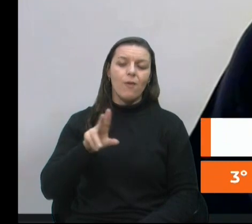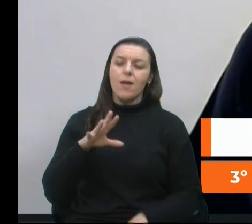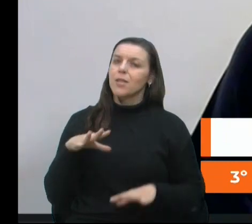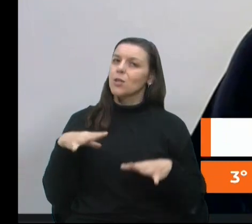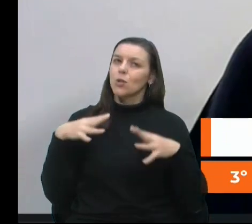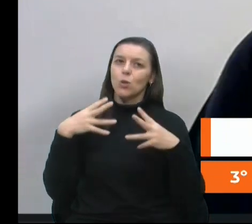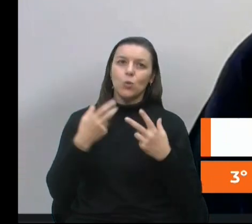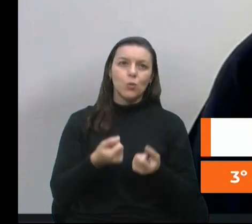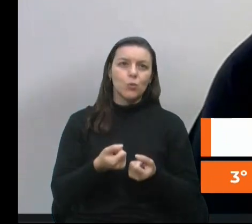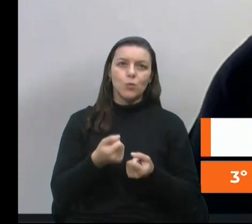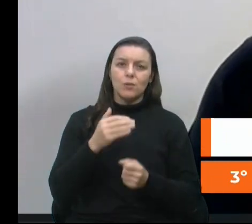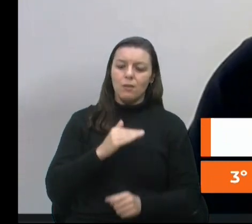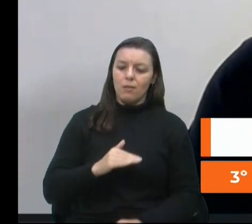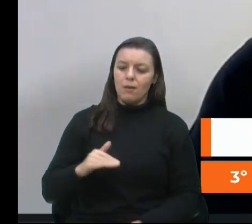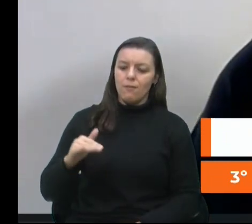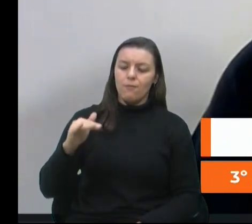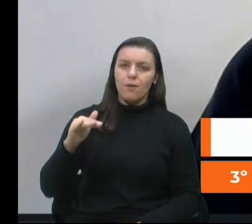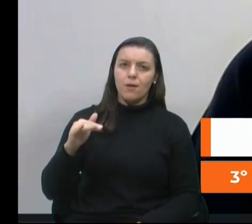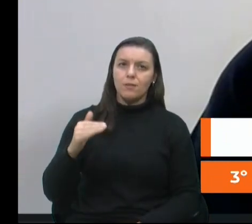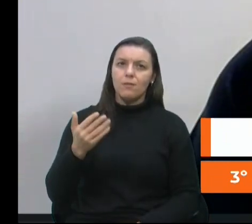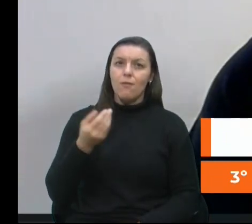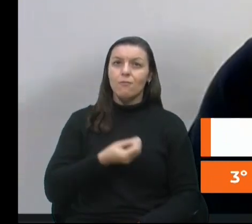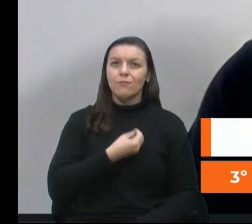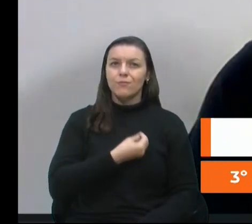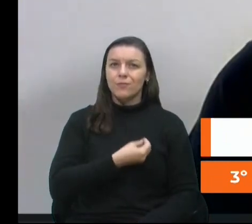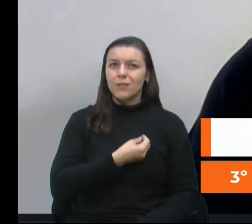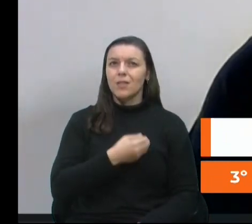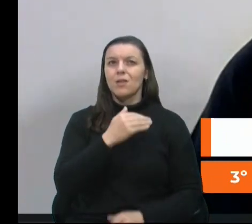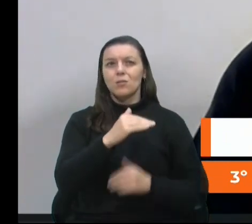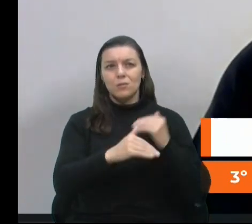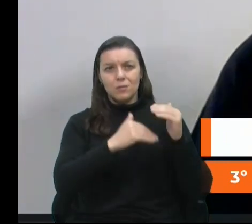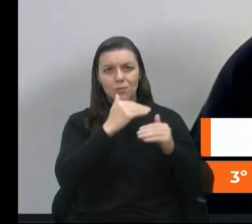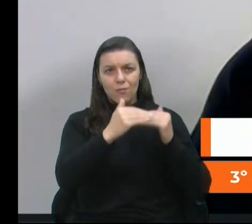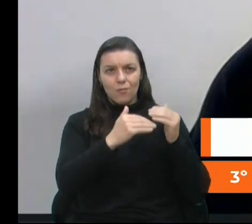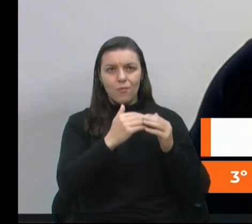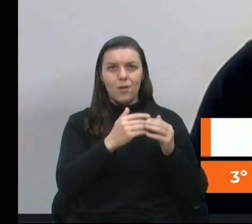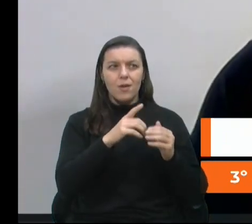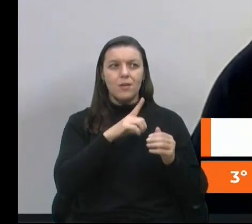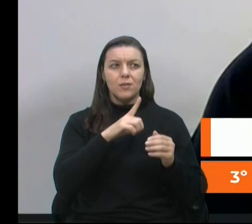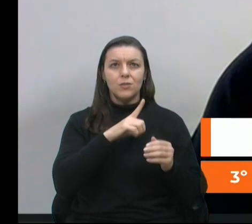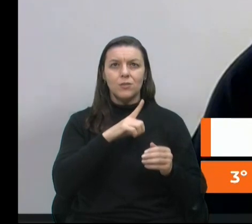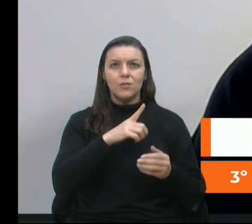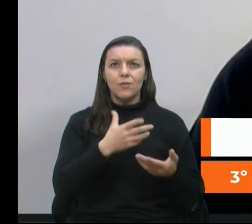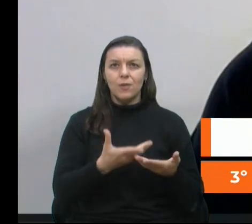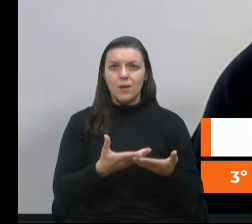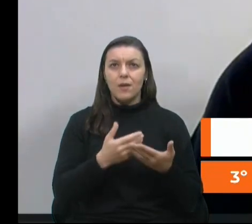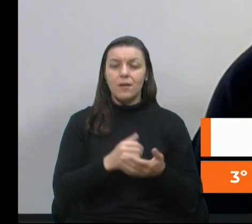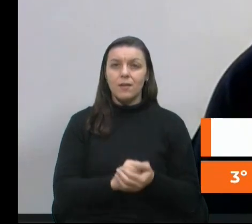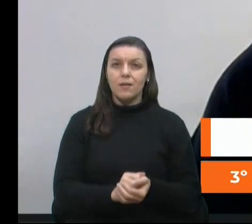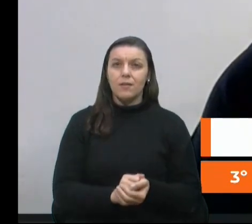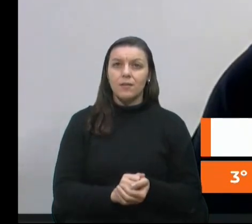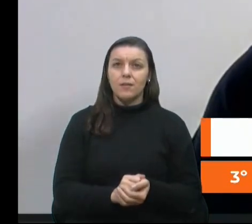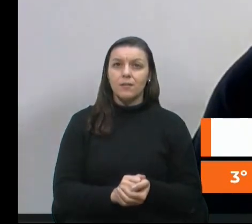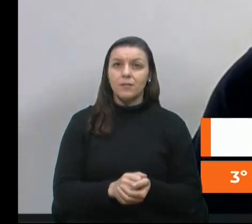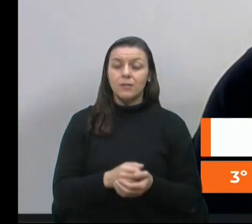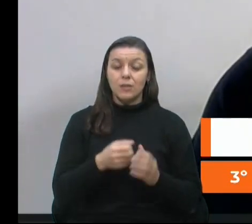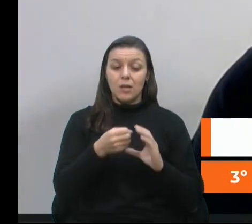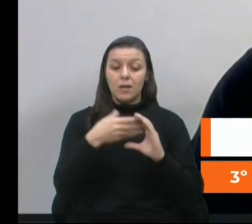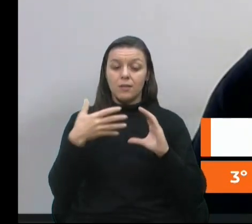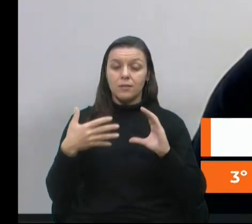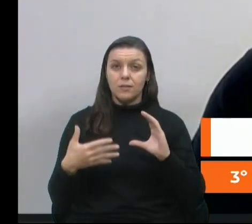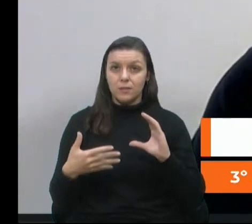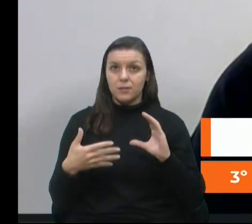na infância sobreviveram, se desenvolveram e alcançaram essa adultez ainda manifestando suas